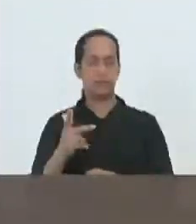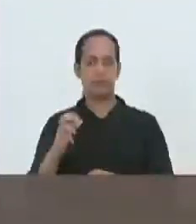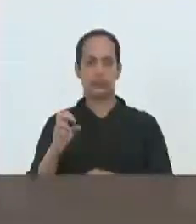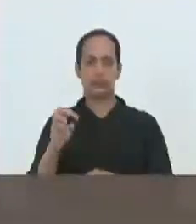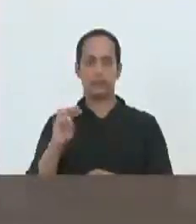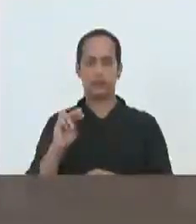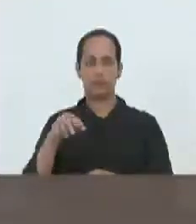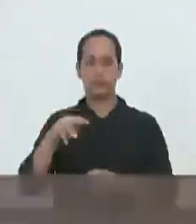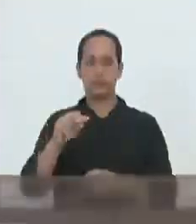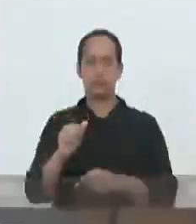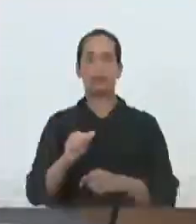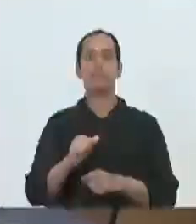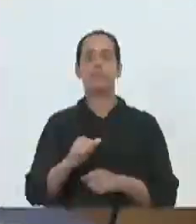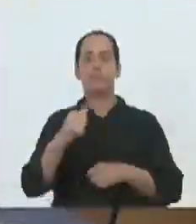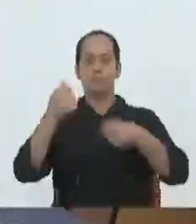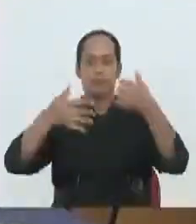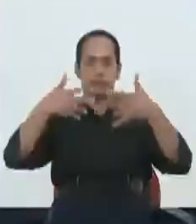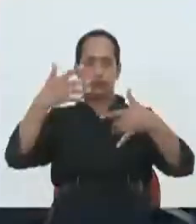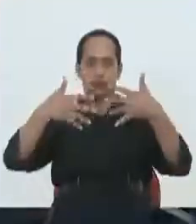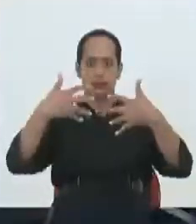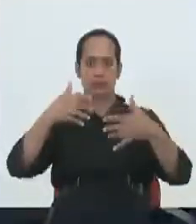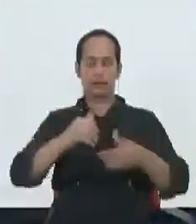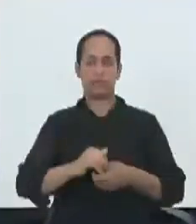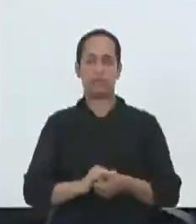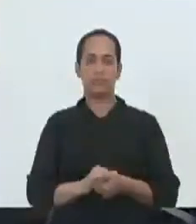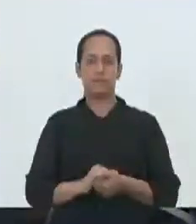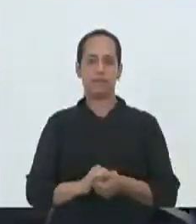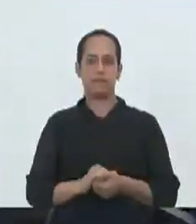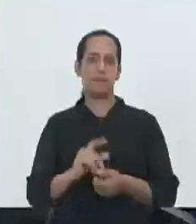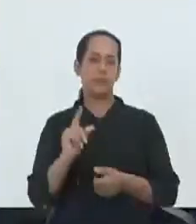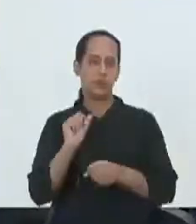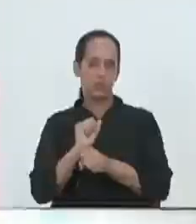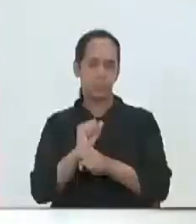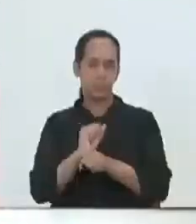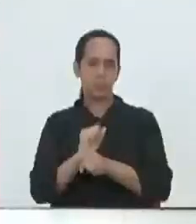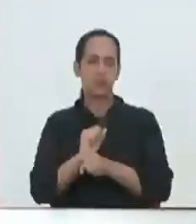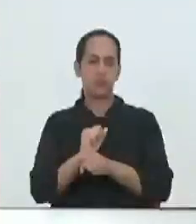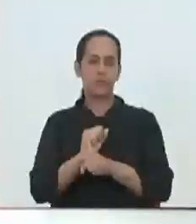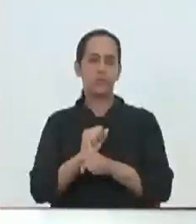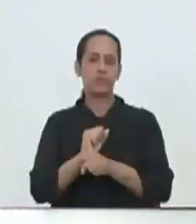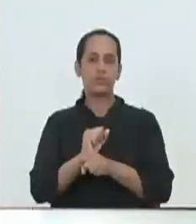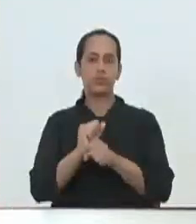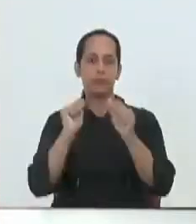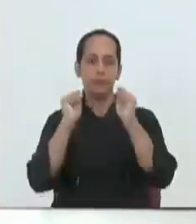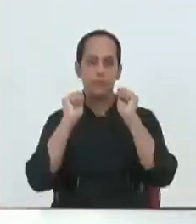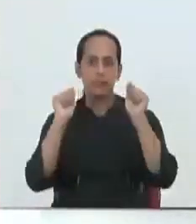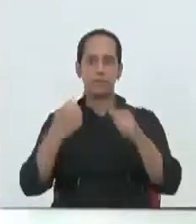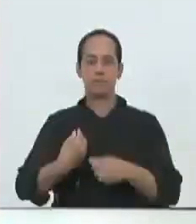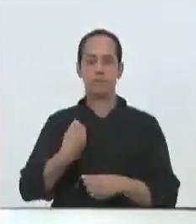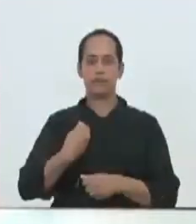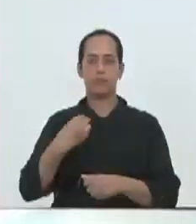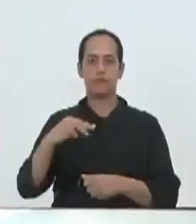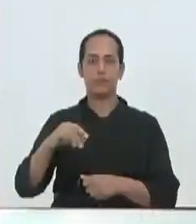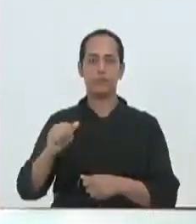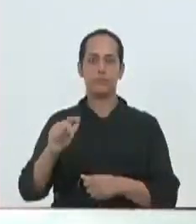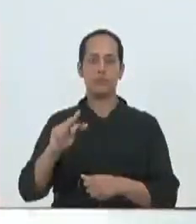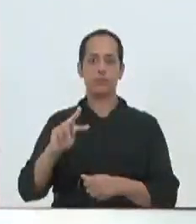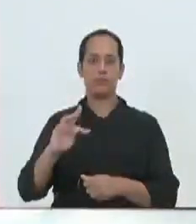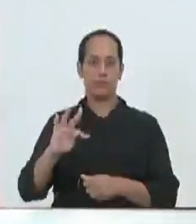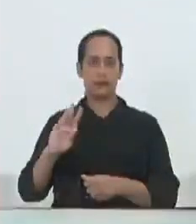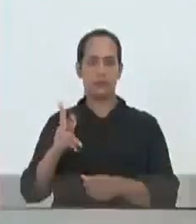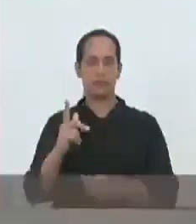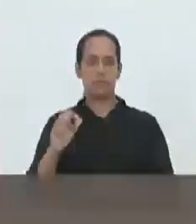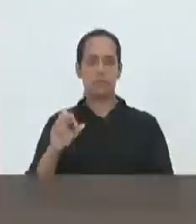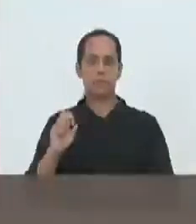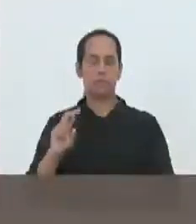a exposição só um minutinho Guilherme eh assessores presente Mateus vereadora Vanessa Jesus vin Vereador Lucas